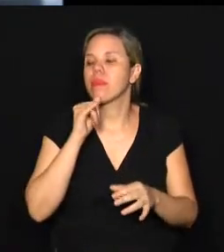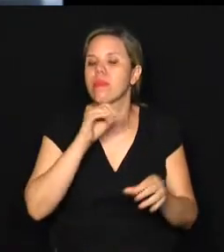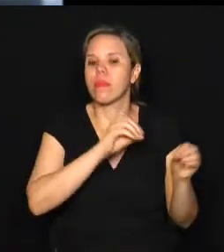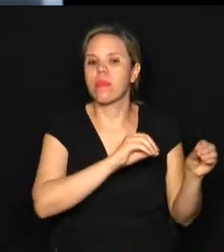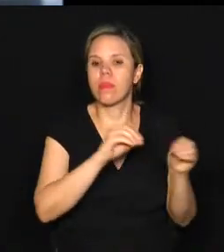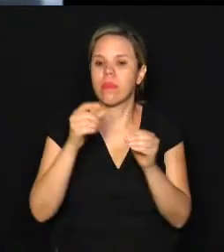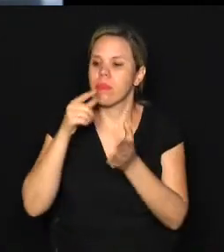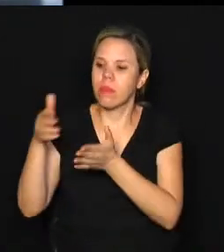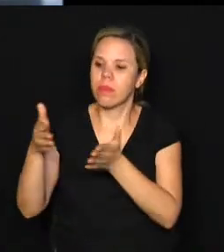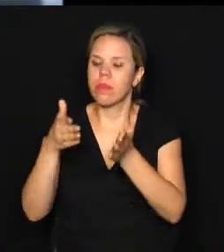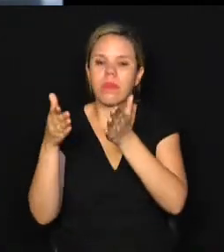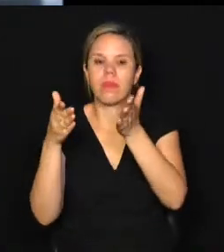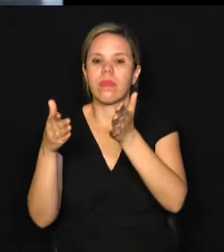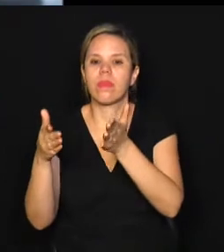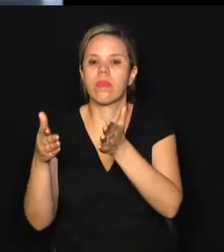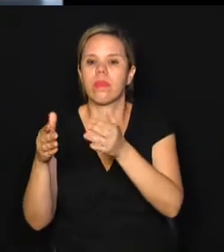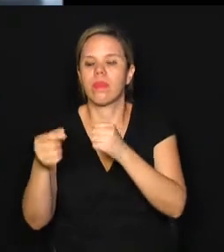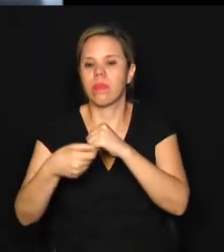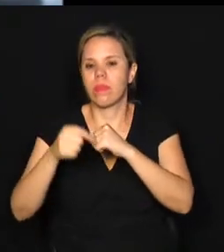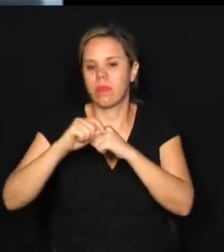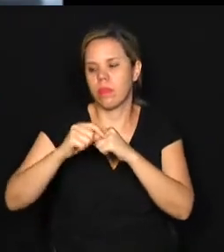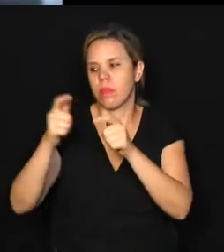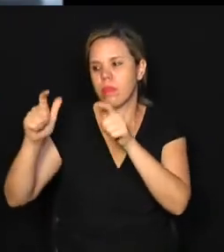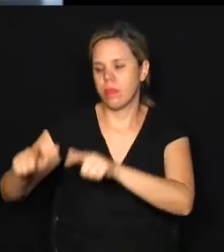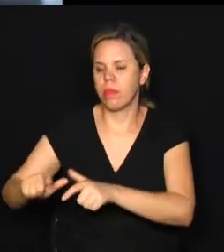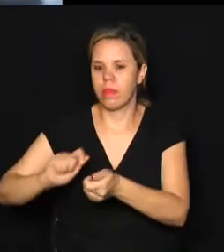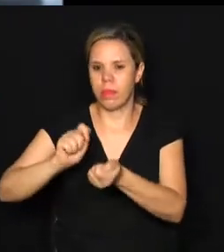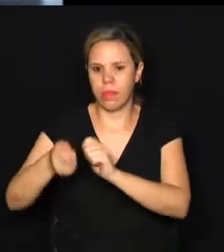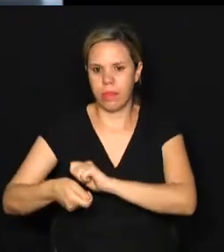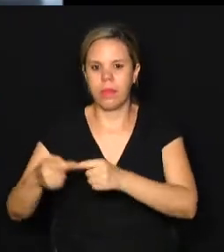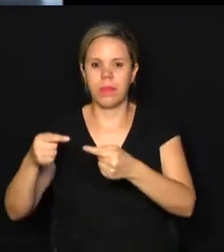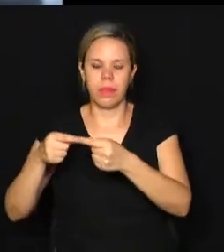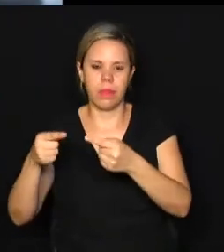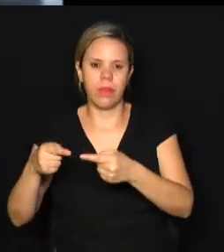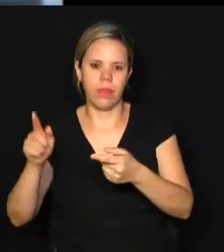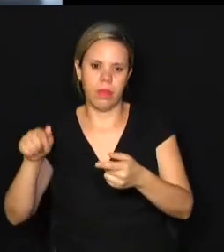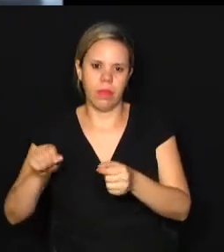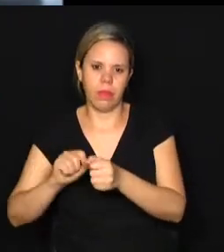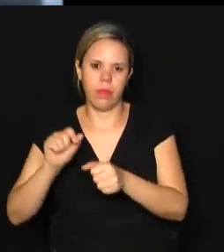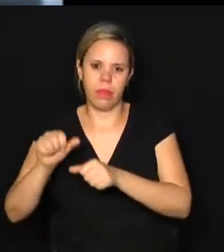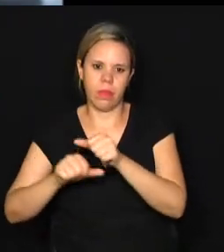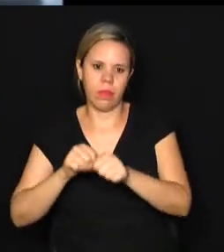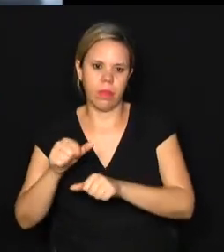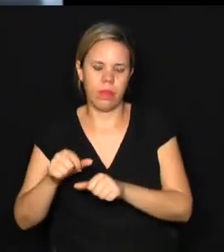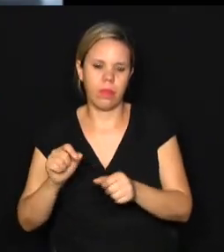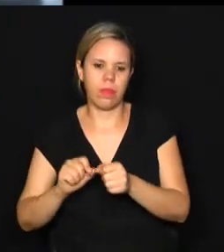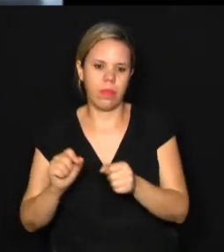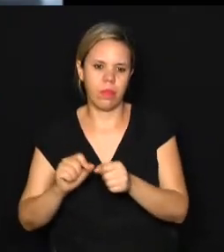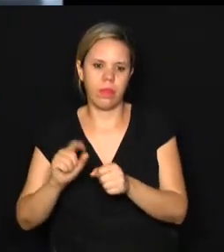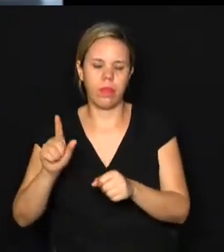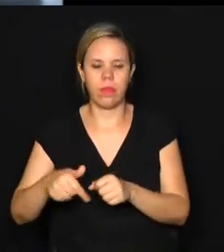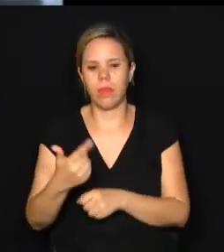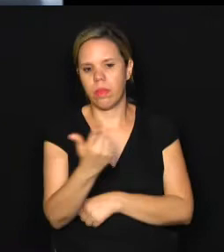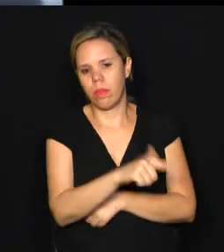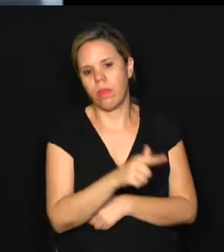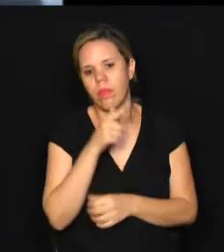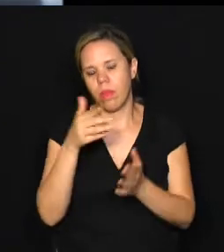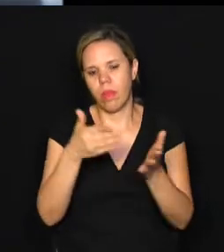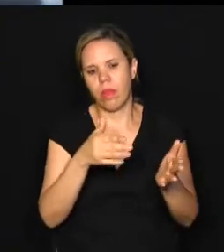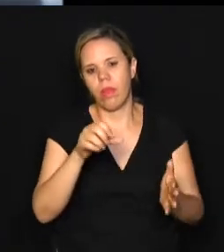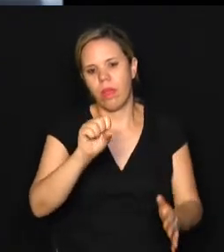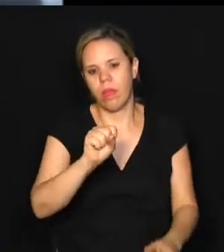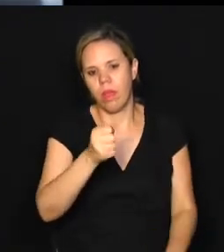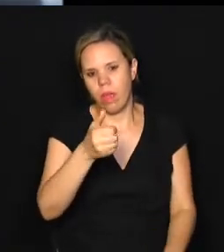rio Atibaia até uma região mais adequada, que seja feita a transposição. Fizemos isso com São Francisco. Tá?